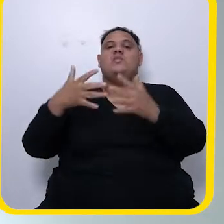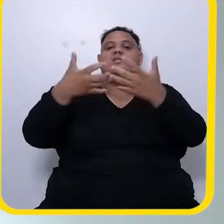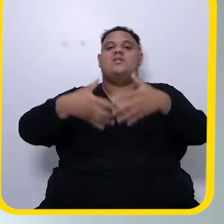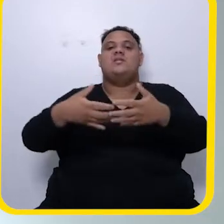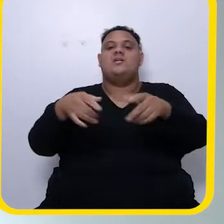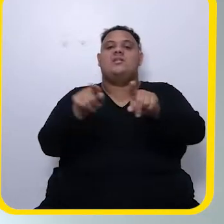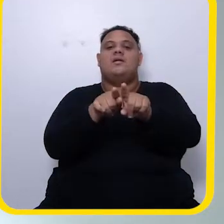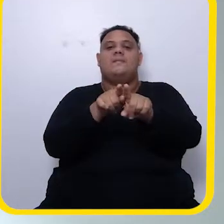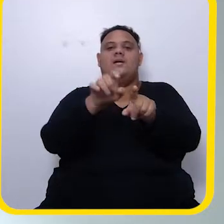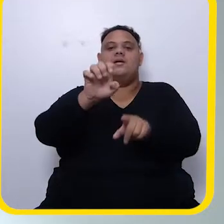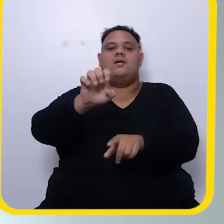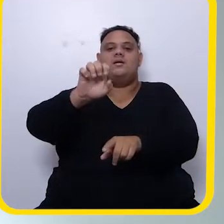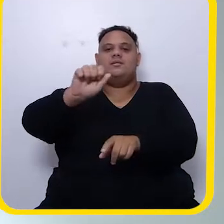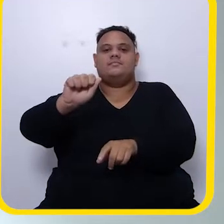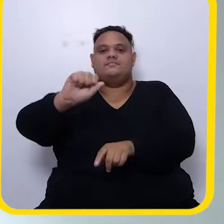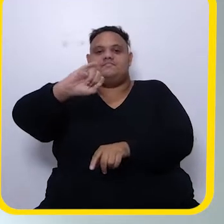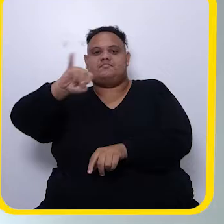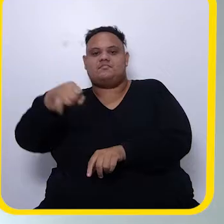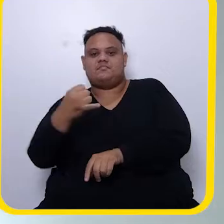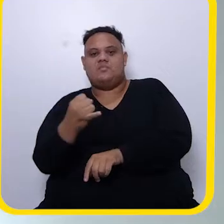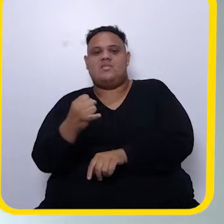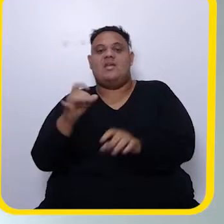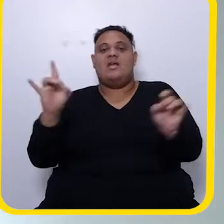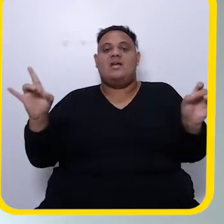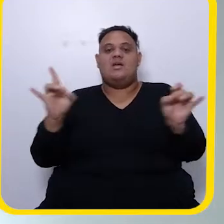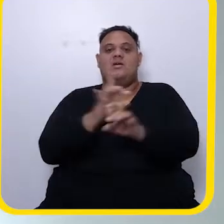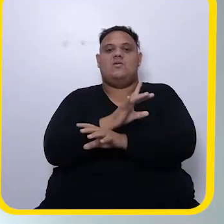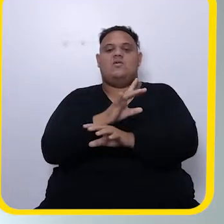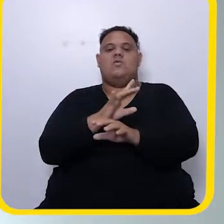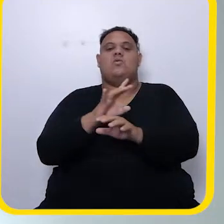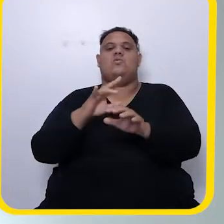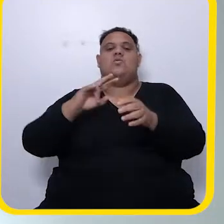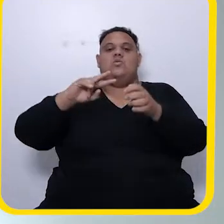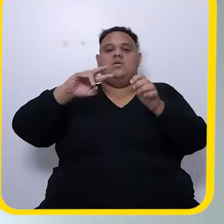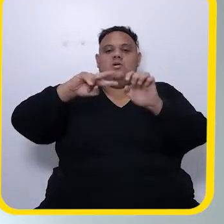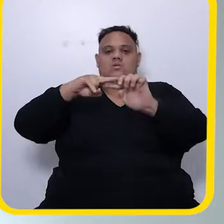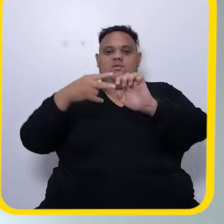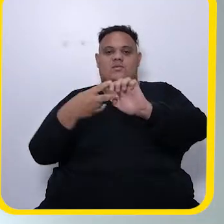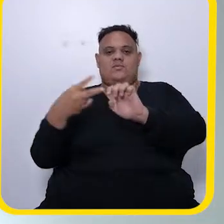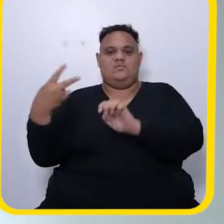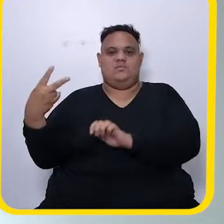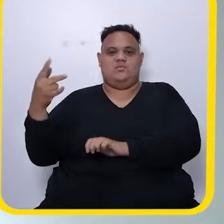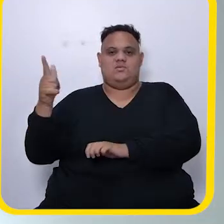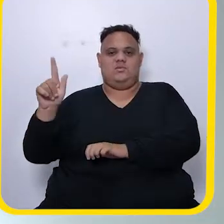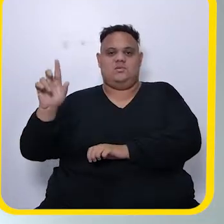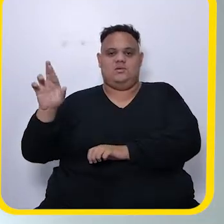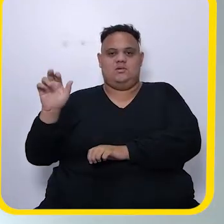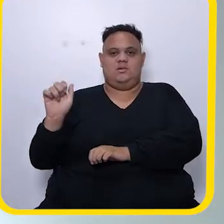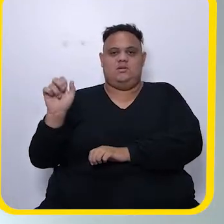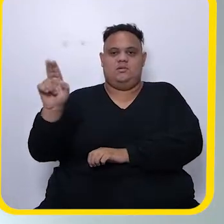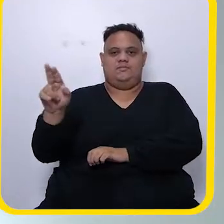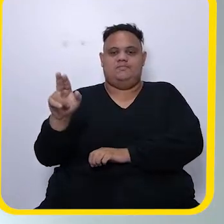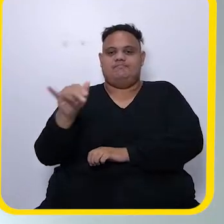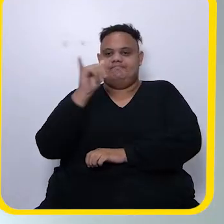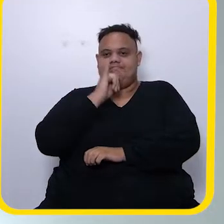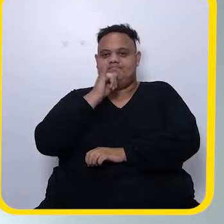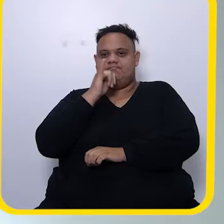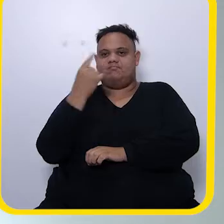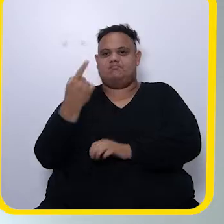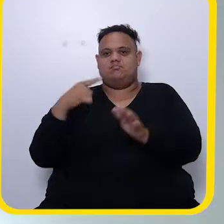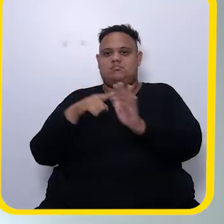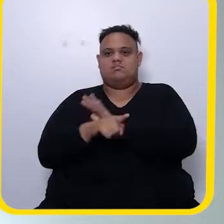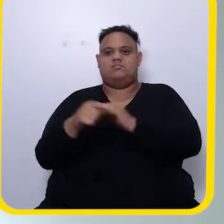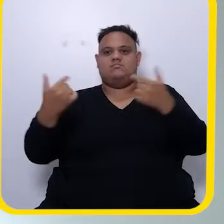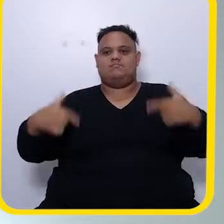Jundiaí. Hoje a gente vai fechar o nosso conteúdo de equações do segundo grau com o exemplo de uma questão